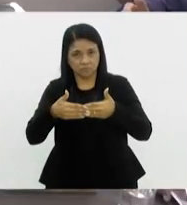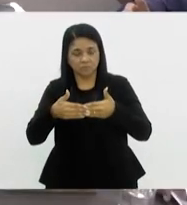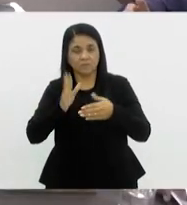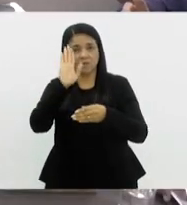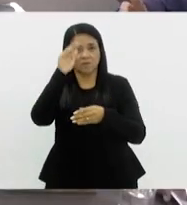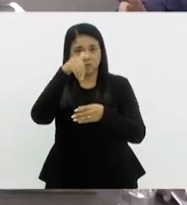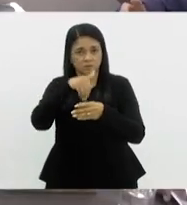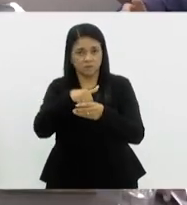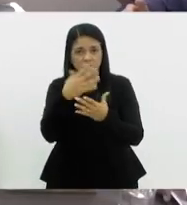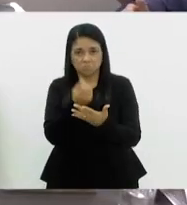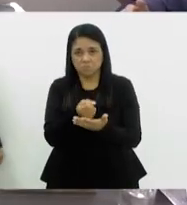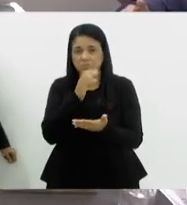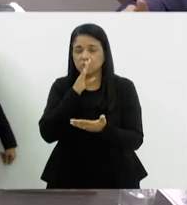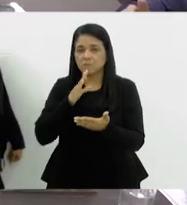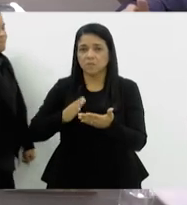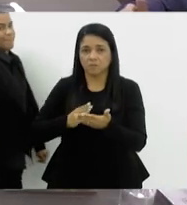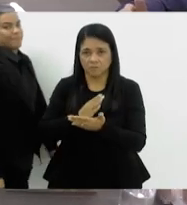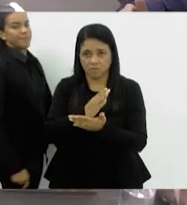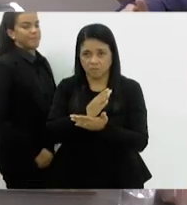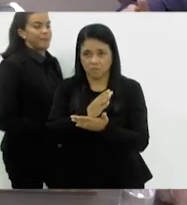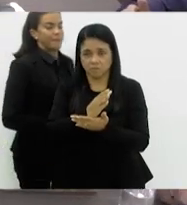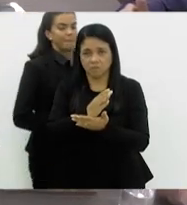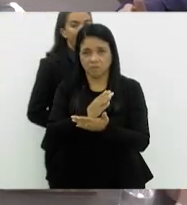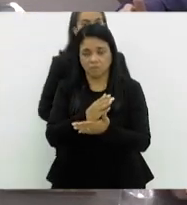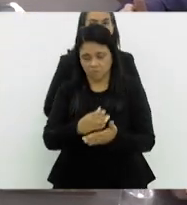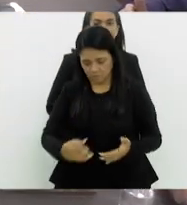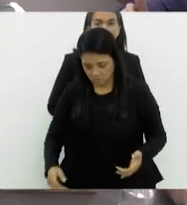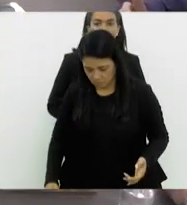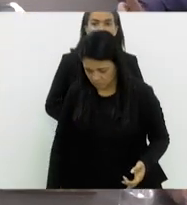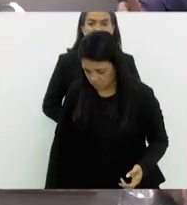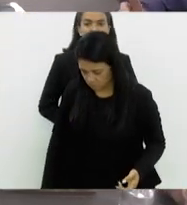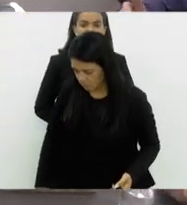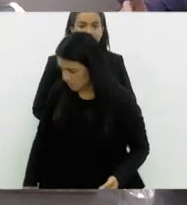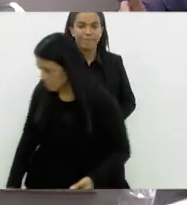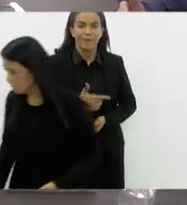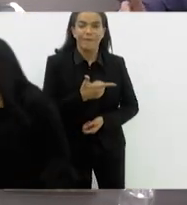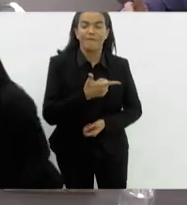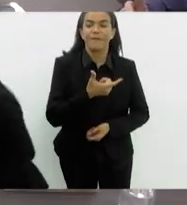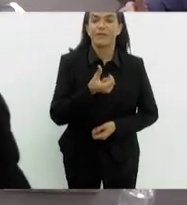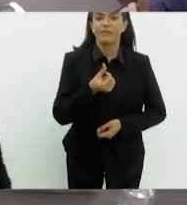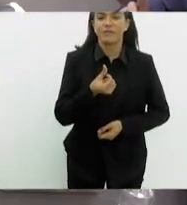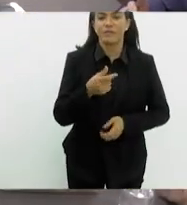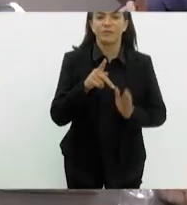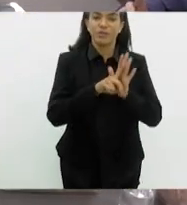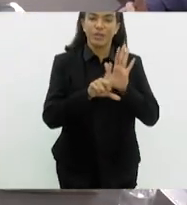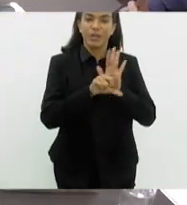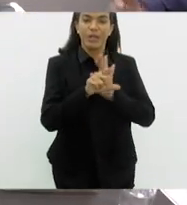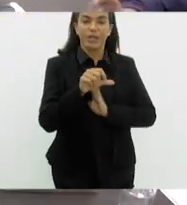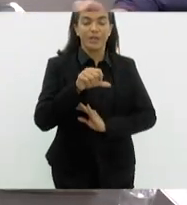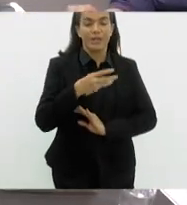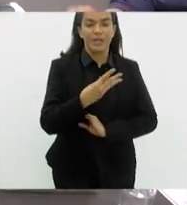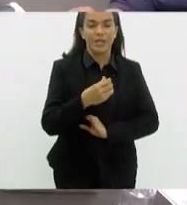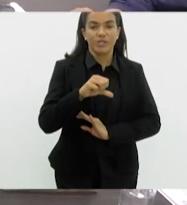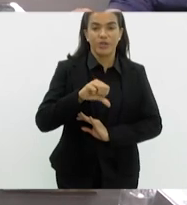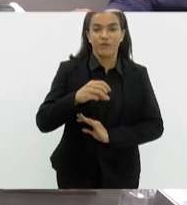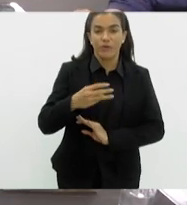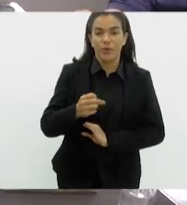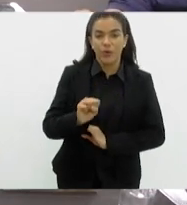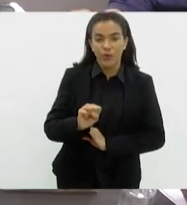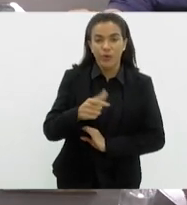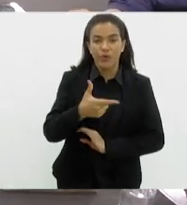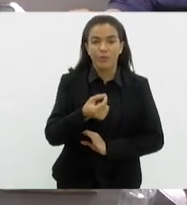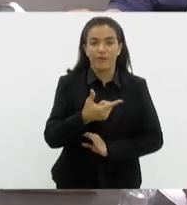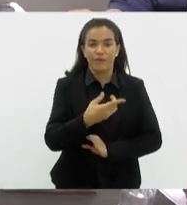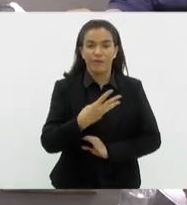em votação, os senhores que aprovam, perguntam como estão, aprovado. 26 da pauta é o projeto de lei 398 de 23,